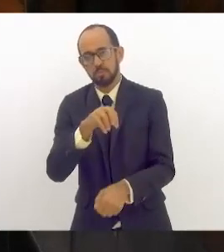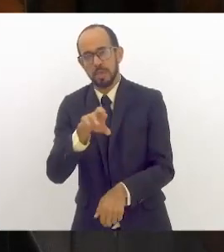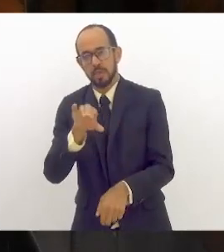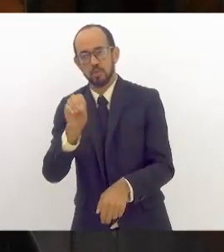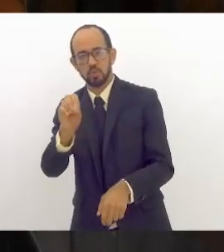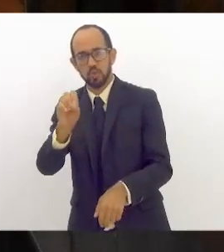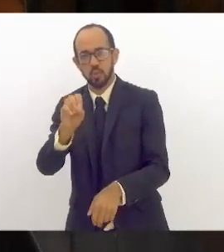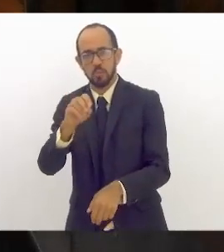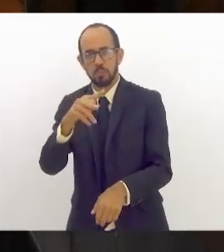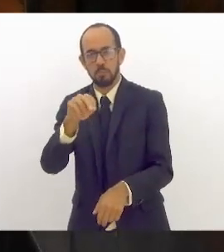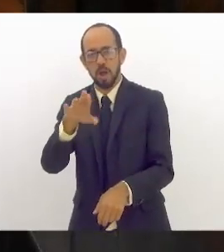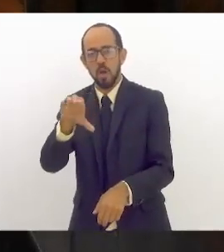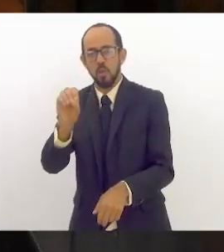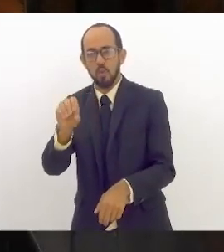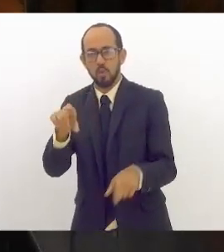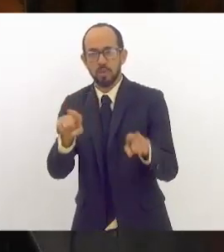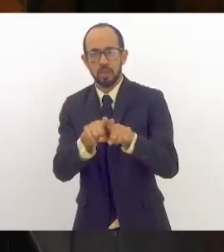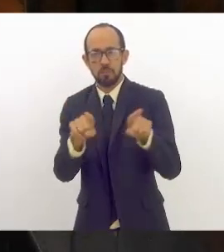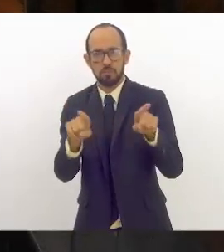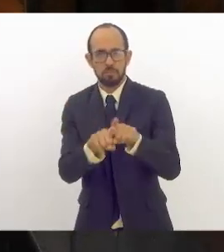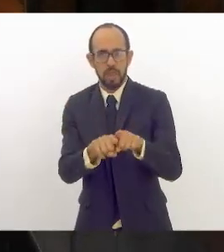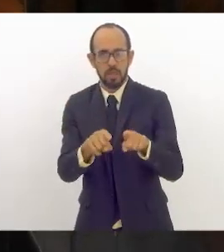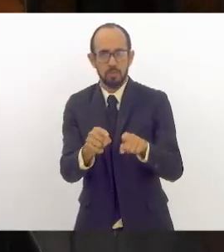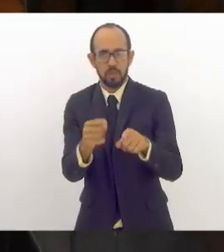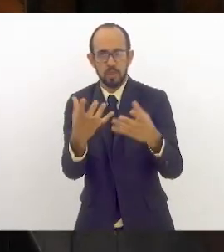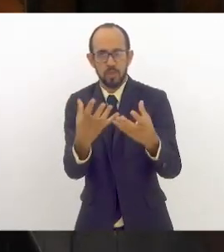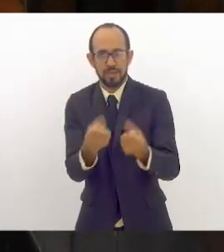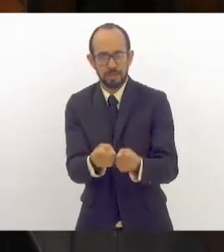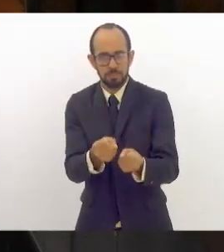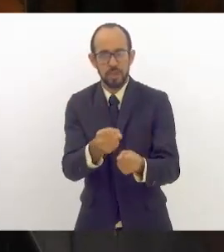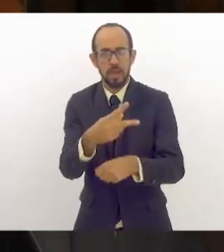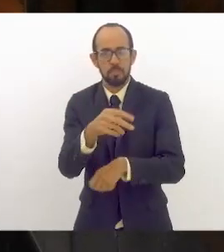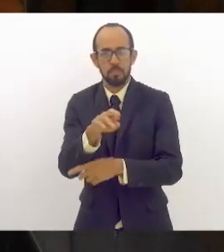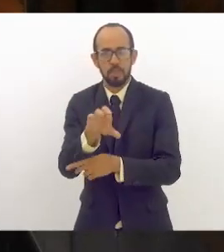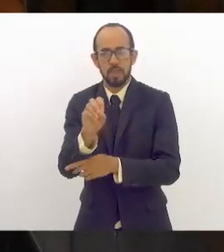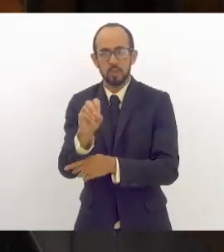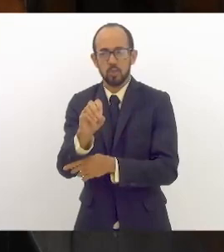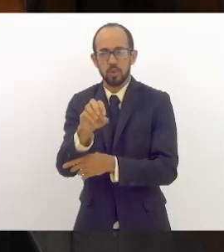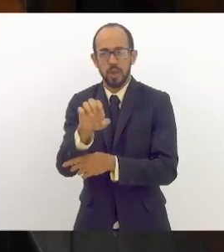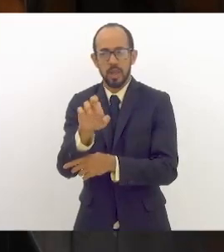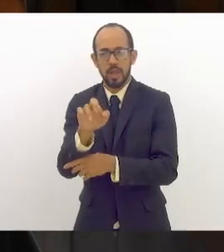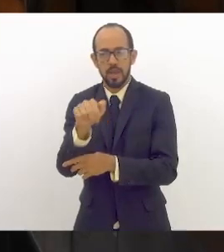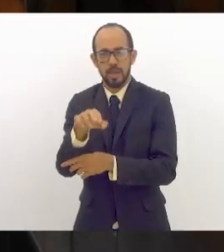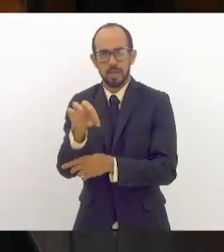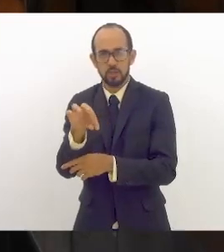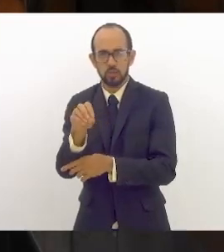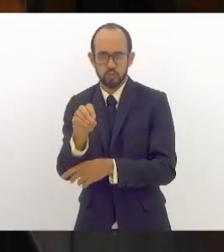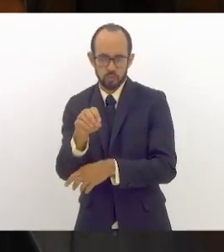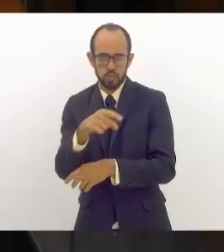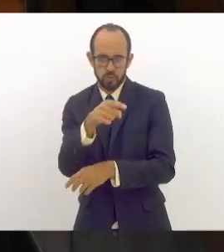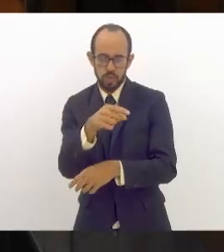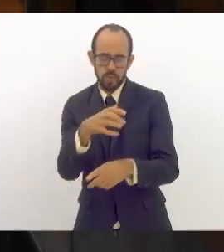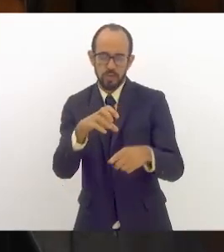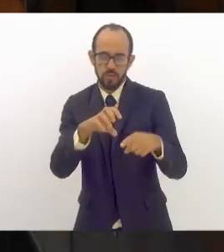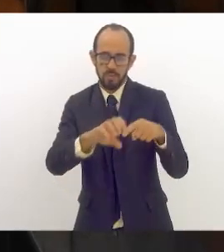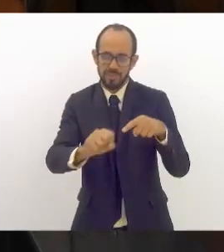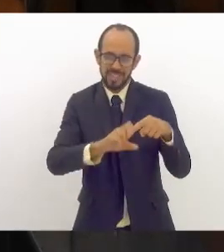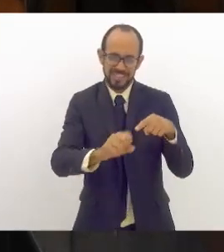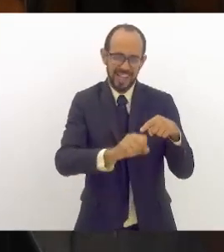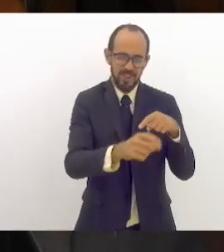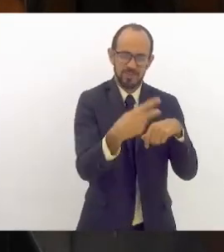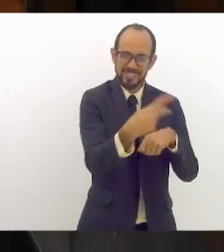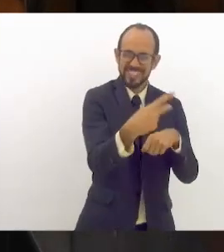quando eu recebi a Pedro Ernesto Pedro eu puxei muito seu saco e quando eu tirei